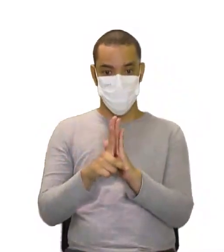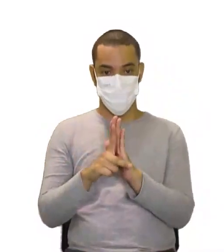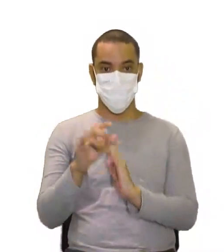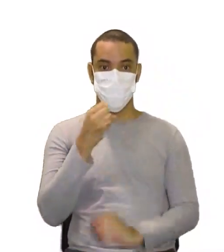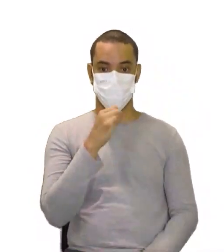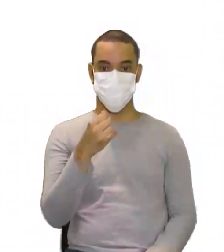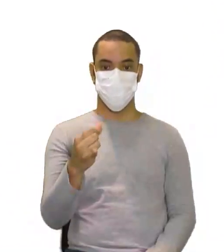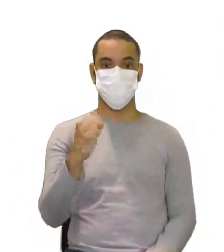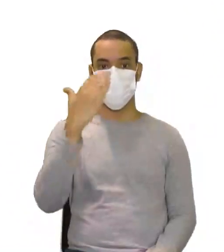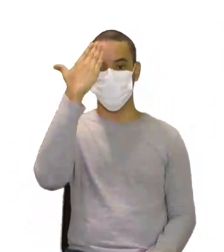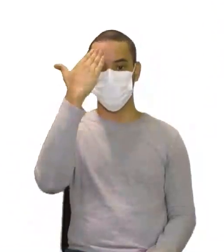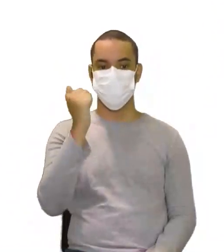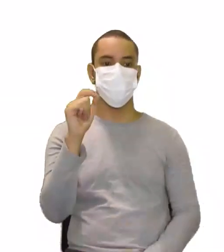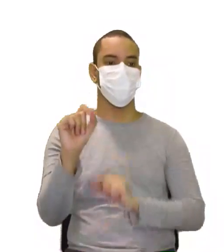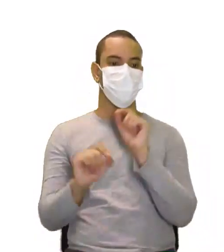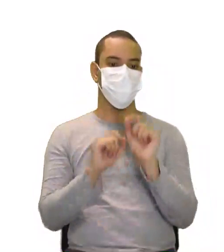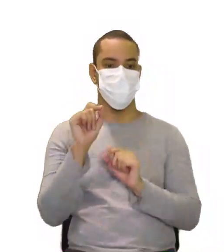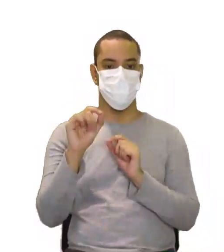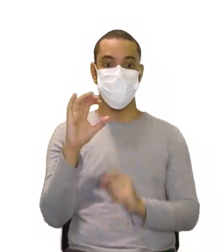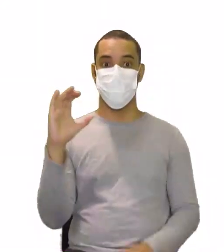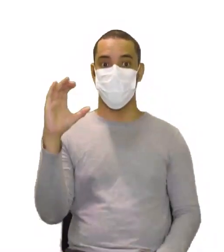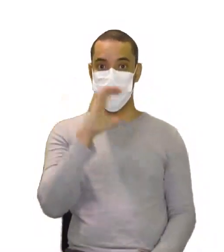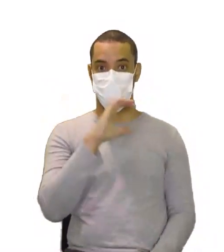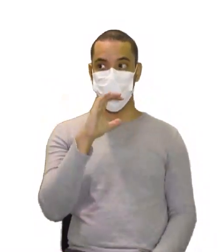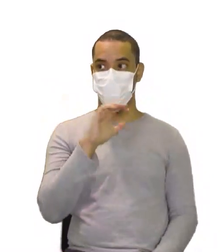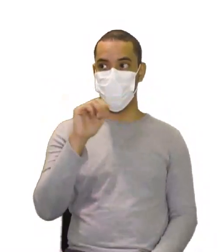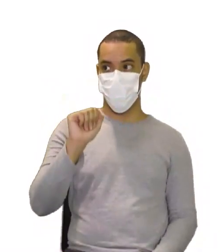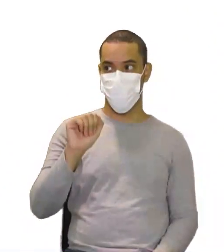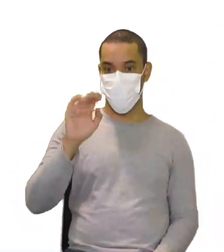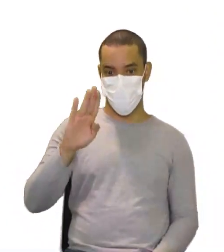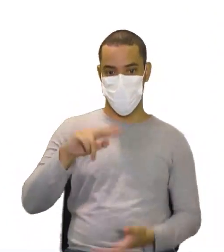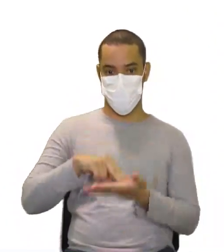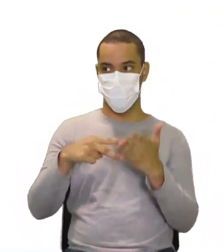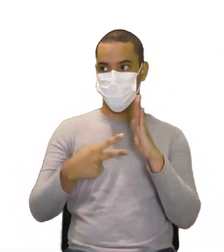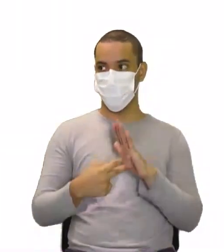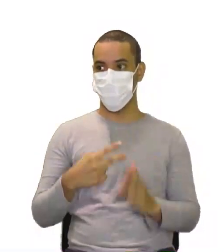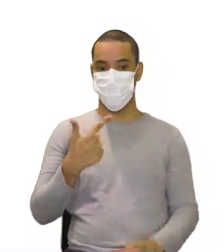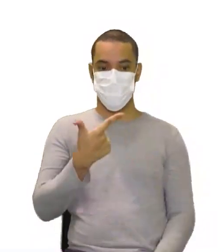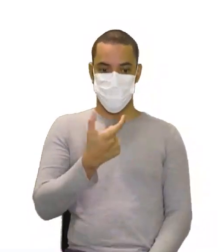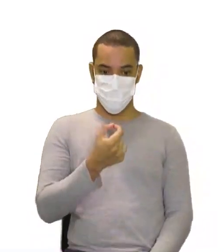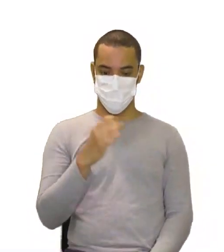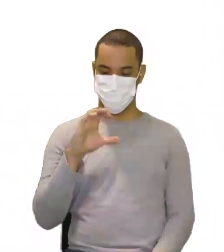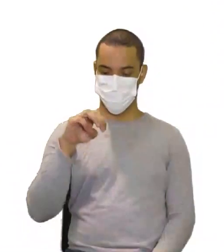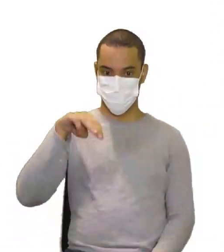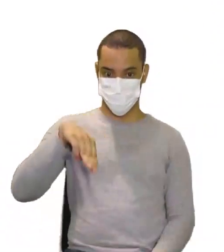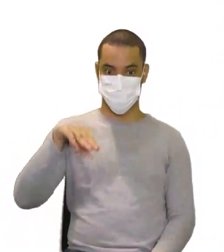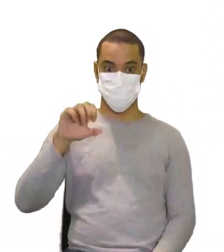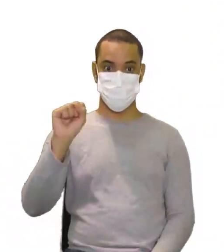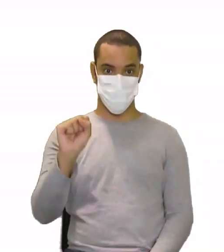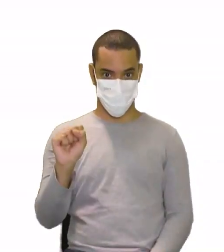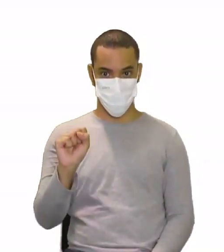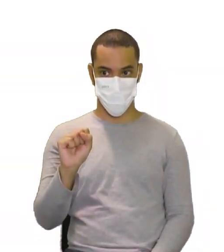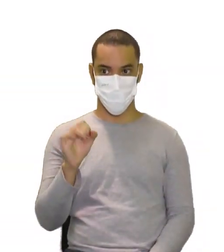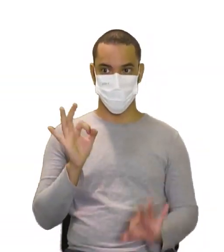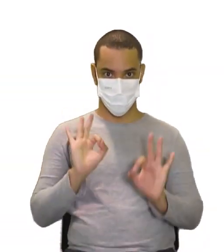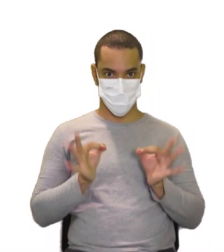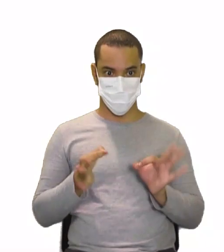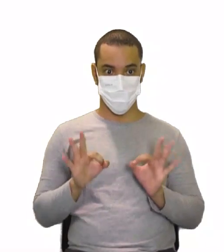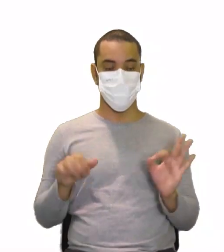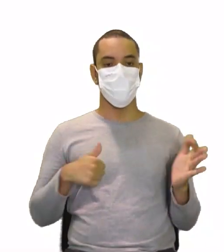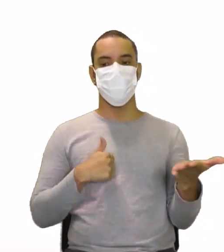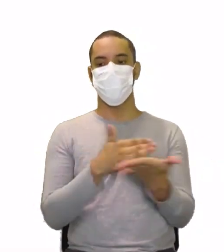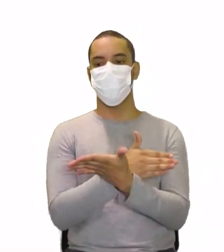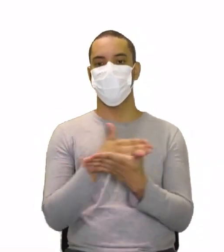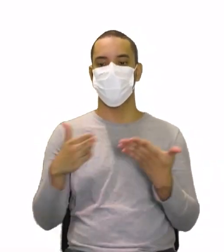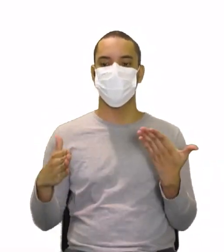corrente, sabendo que a velocidade AB é de 20 centímetros por segundo. Então, vamos lá. Para